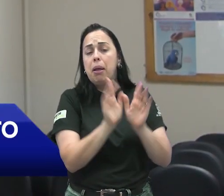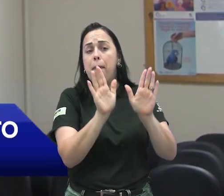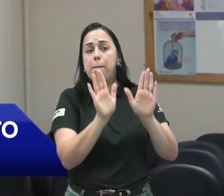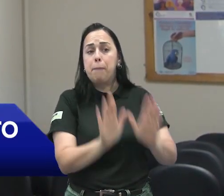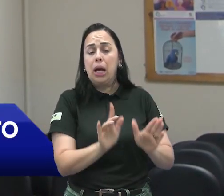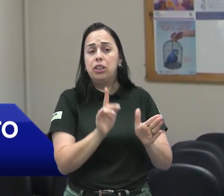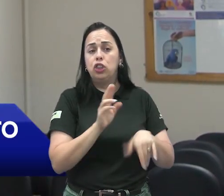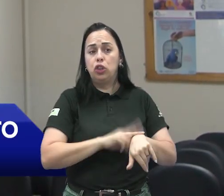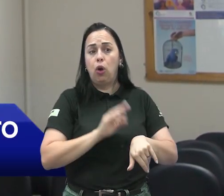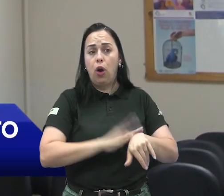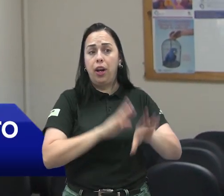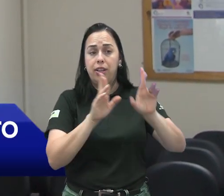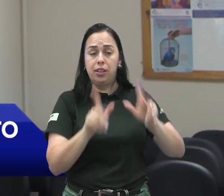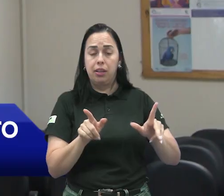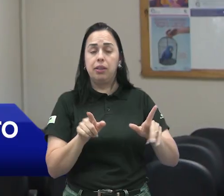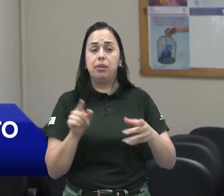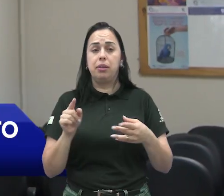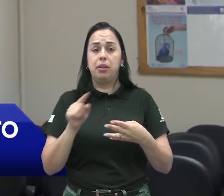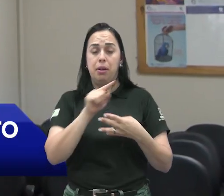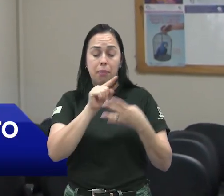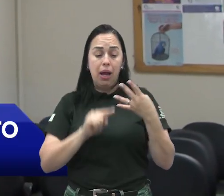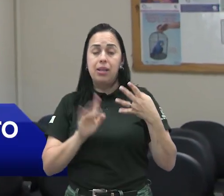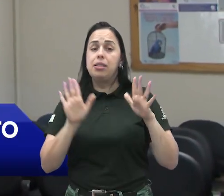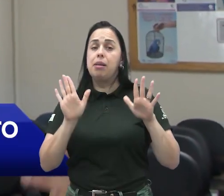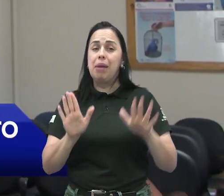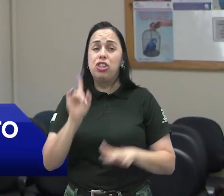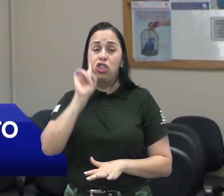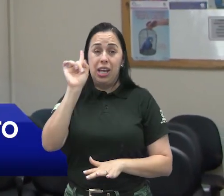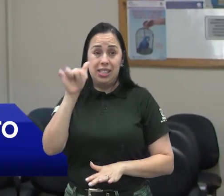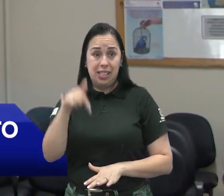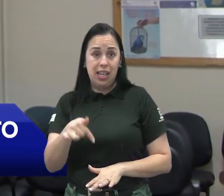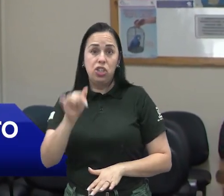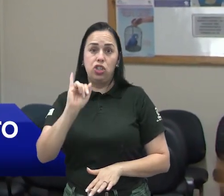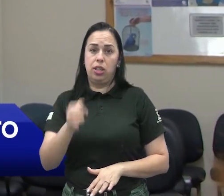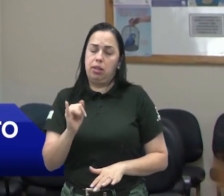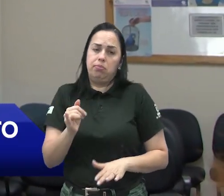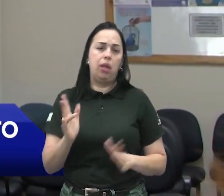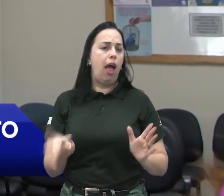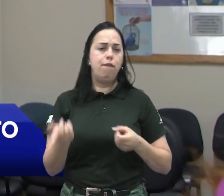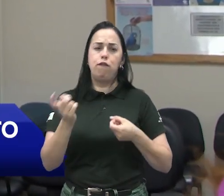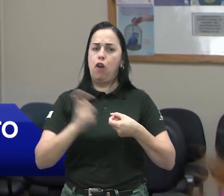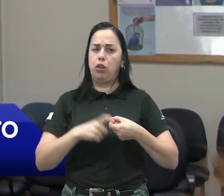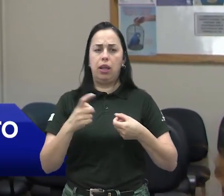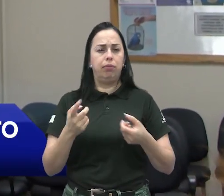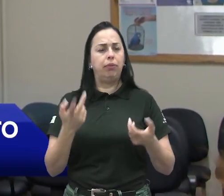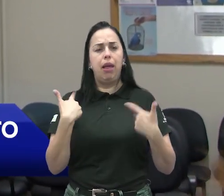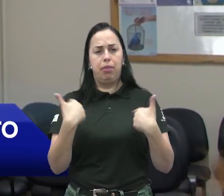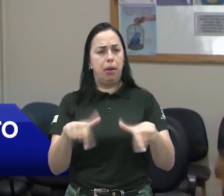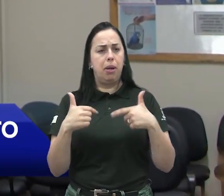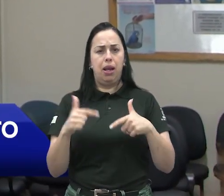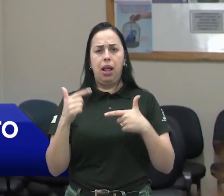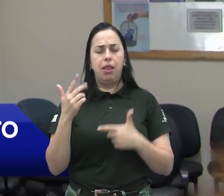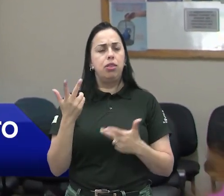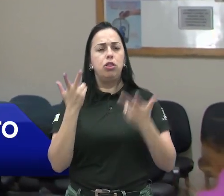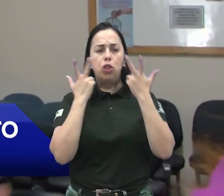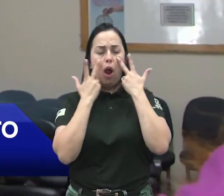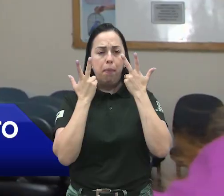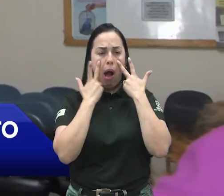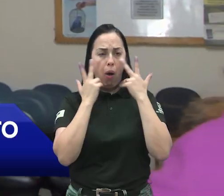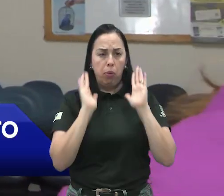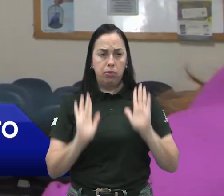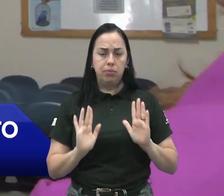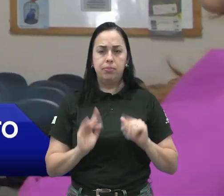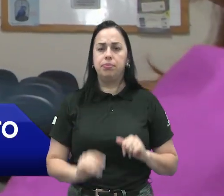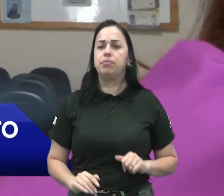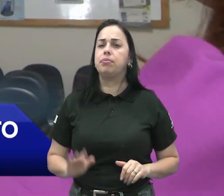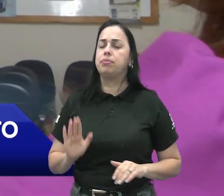para atendimento, mas a gente vai ter um plantão nesses dias. A partir do dia 7 de janeiro, a gente já volta aí com o nosso